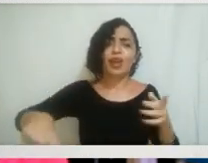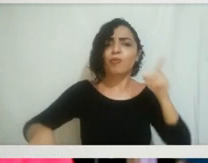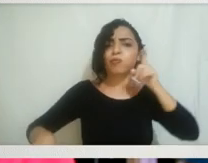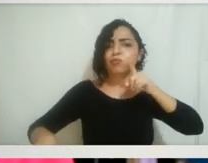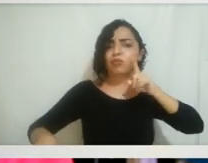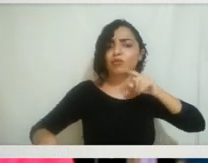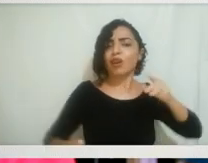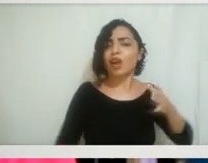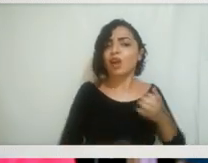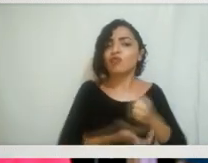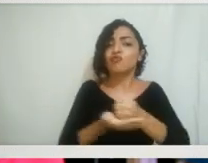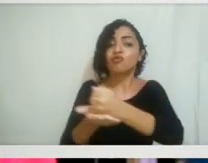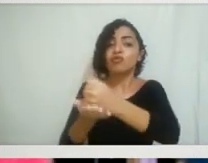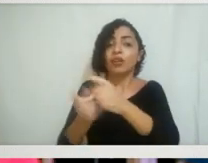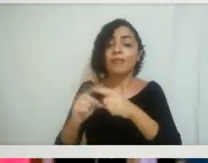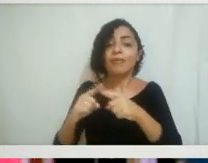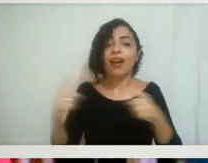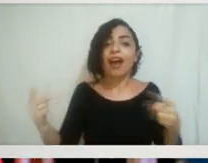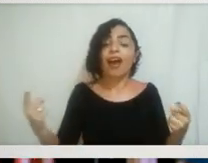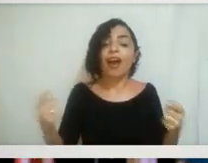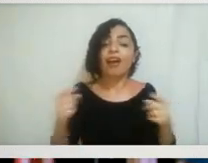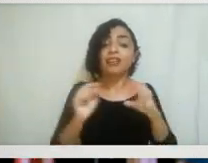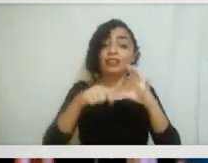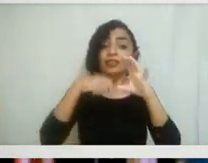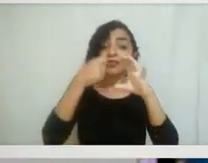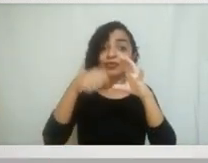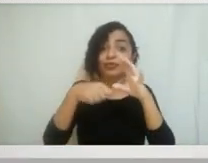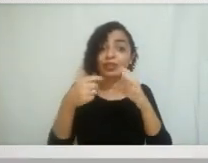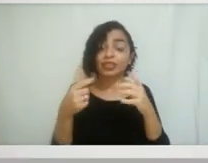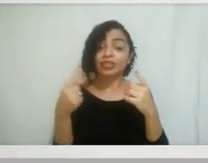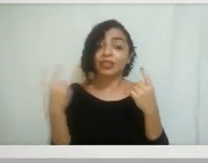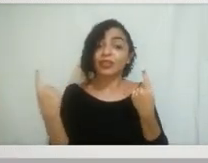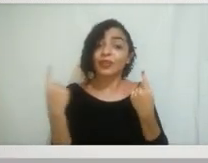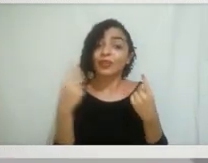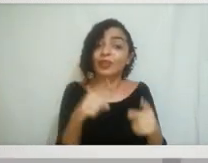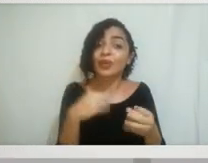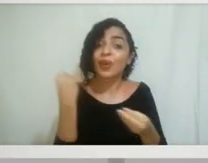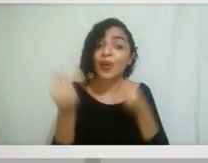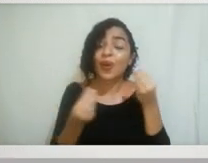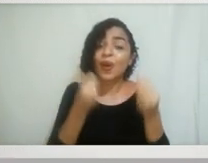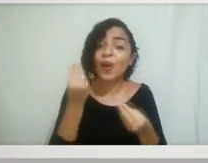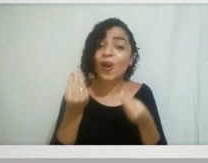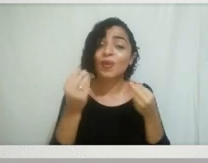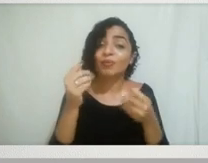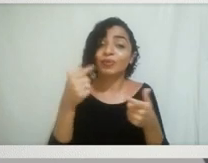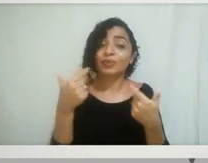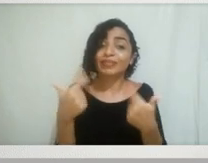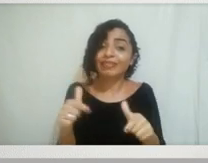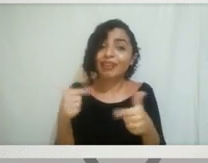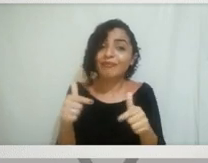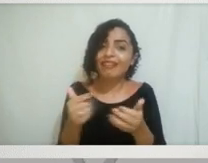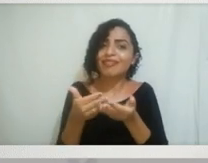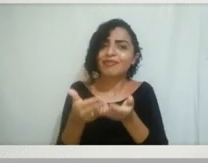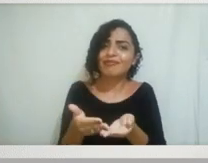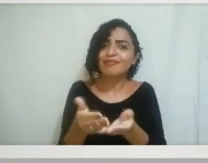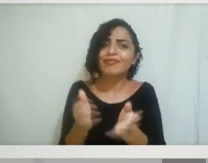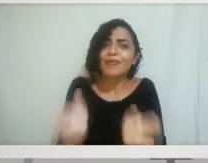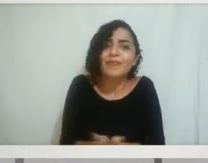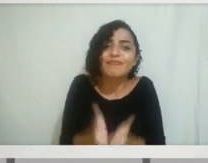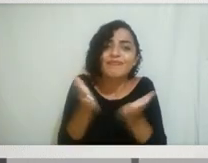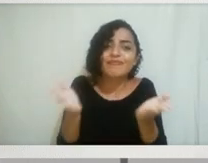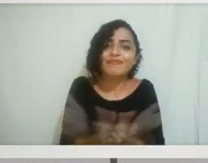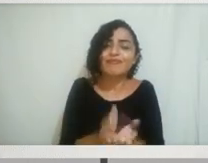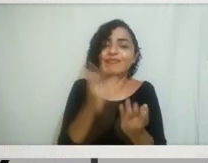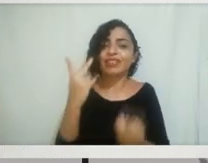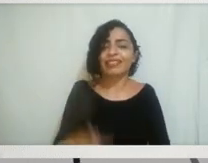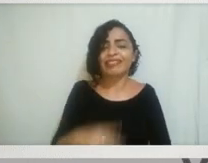essas riquezas. E ele acabou fazendo uma denúncia, né, das condições de trabalho dos jangadeiros, as condições